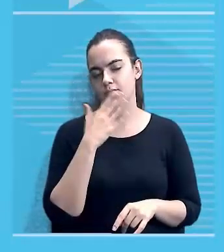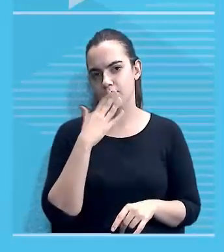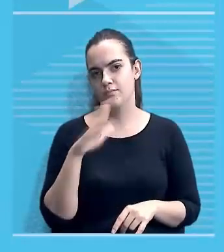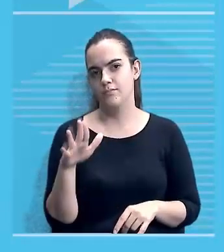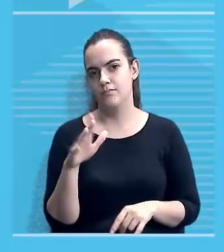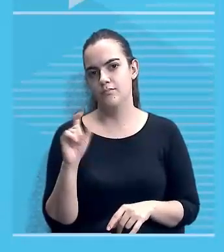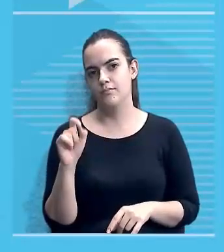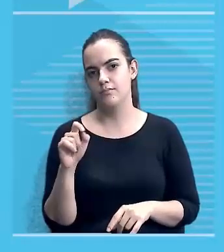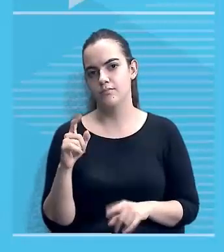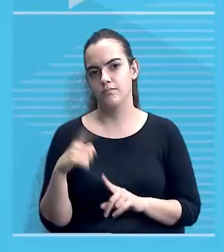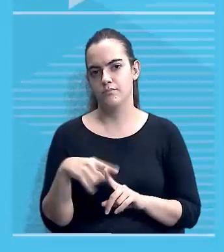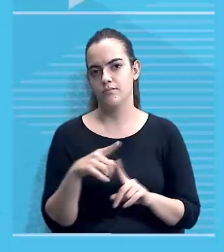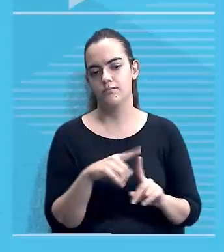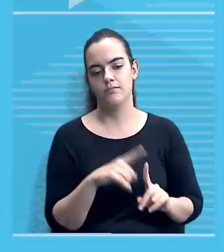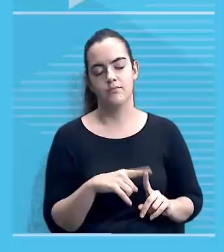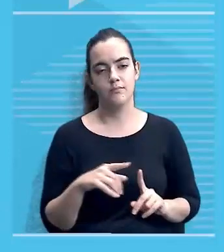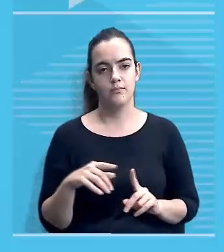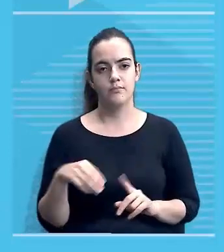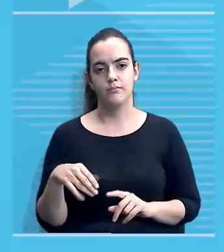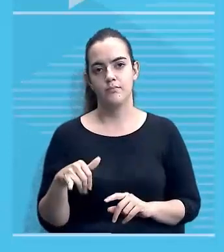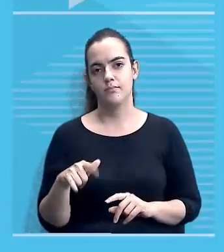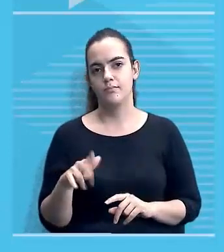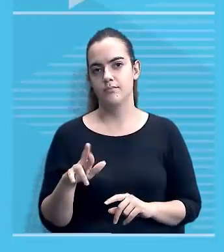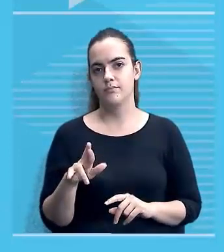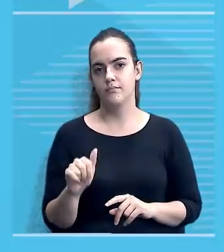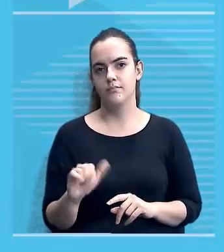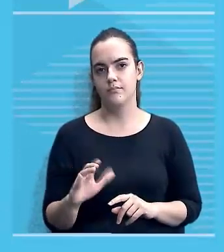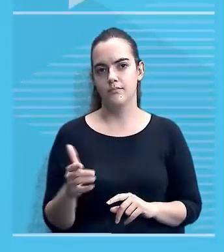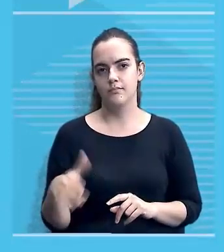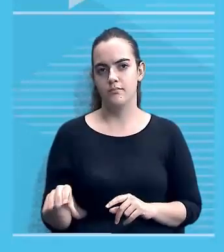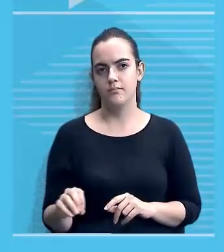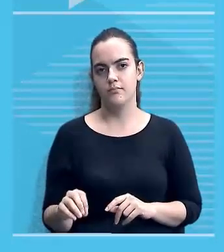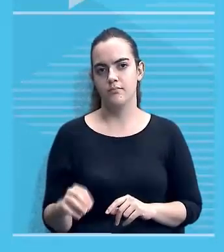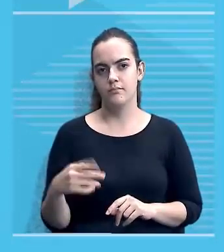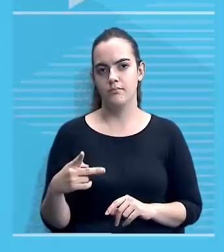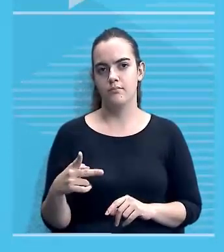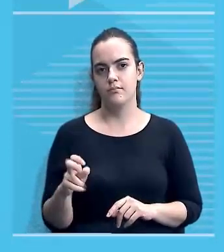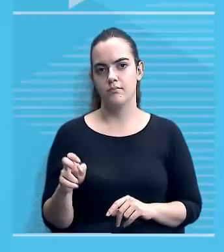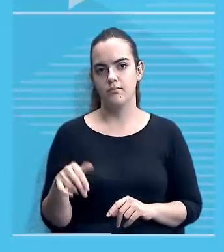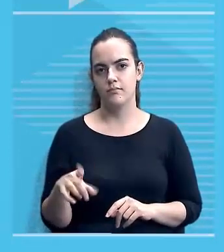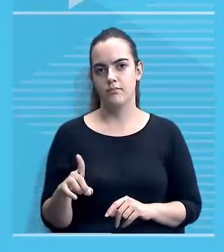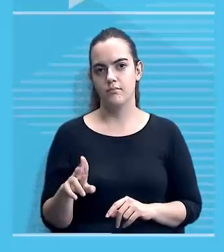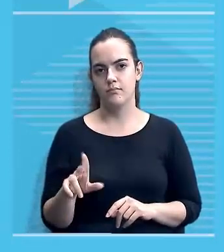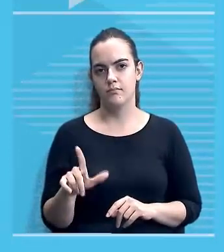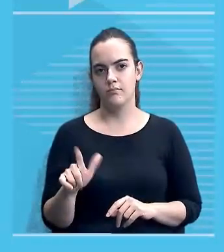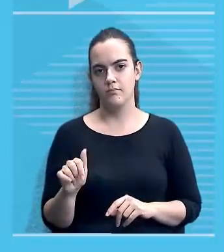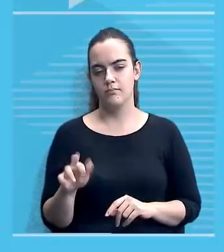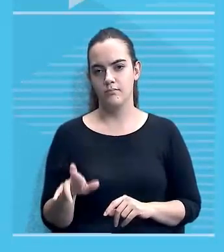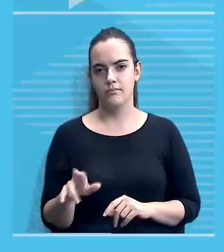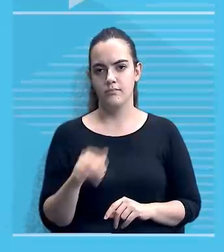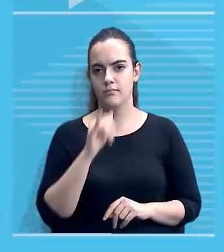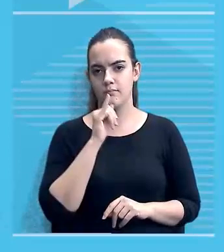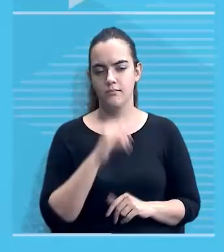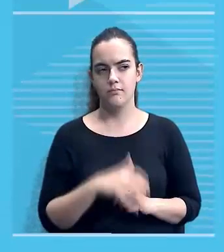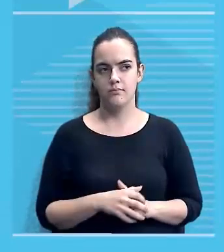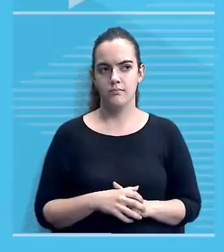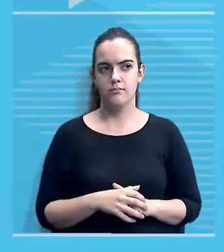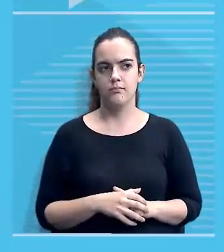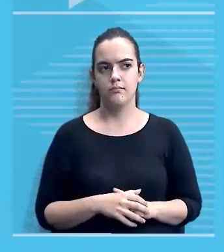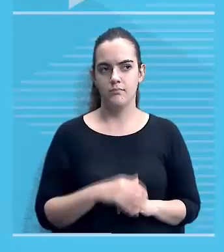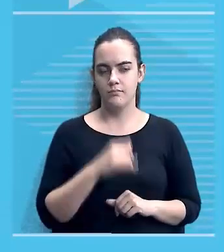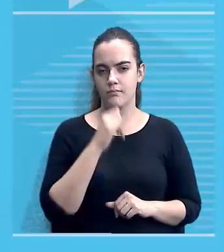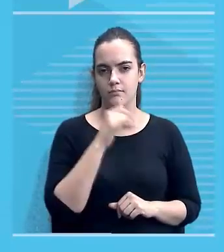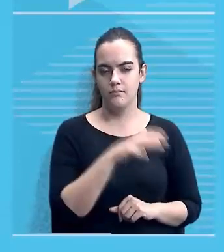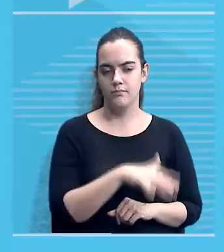migração chamada migração pendular né que acontece muito nos grandes nas grandes na região